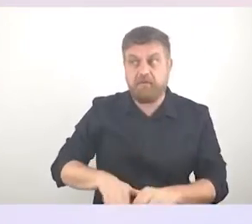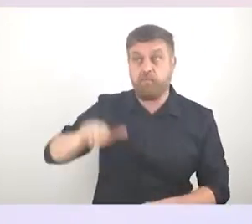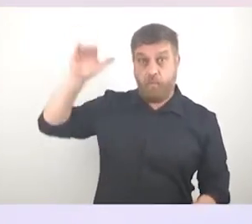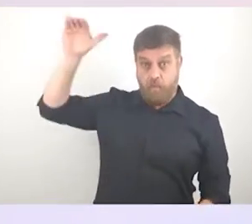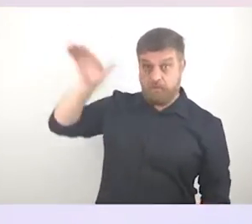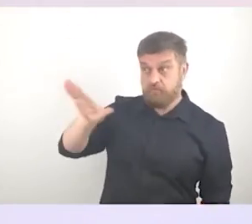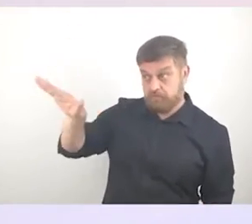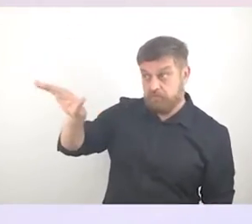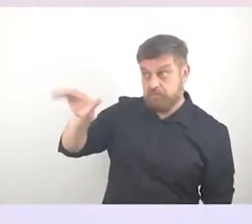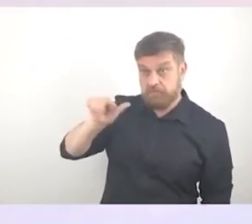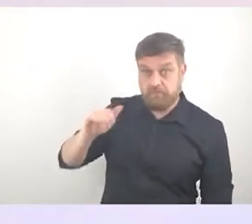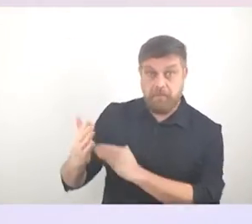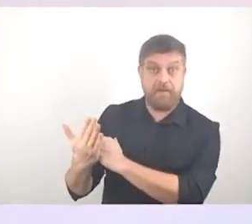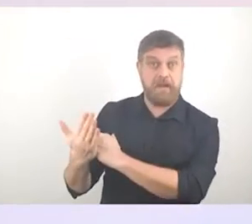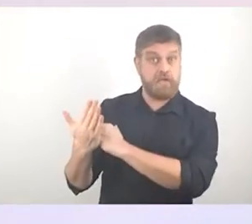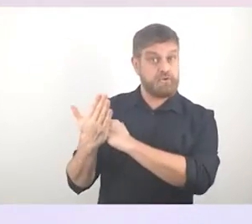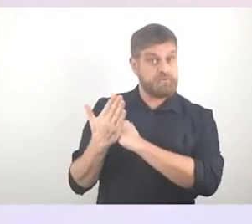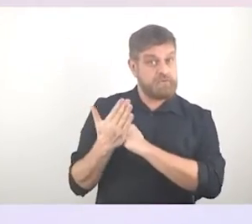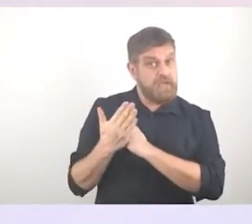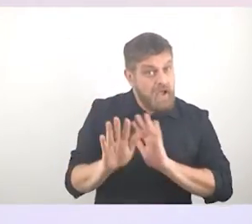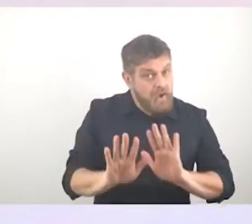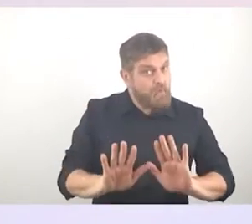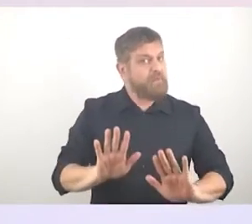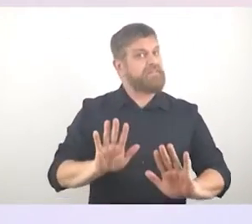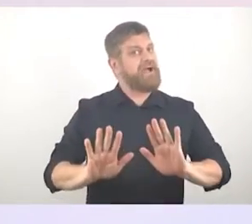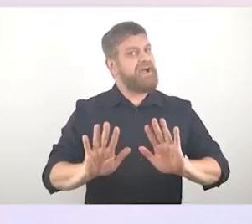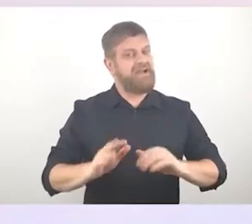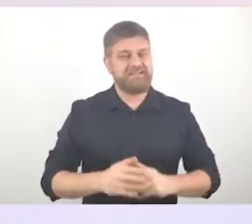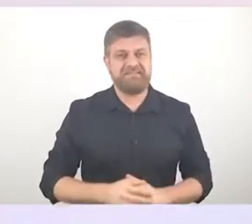um adulto para te ajudar.